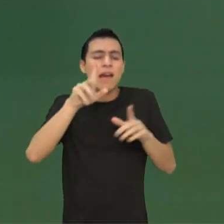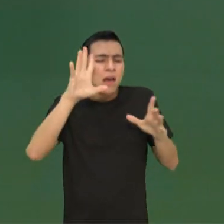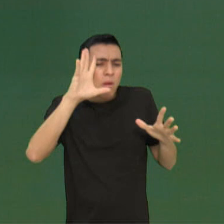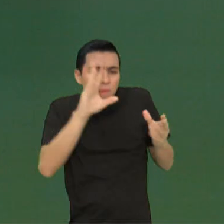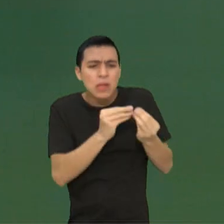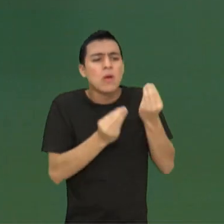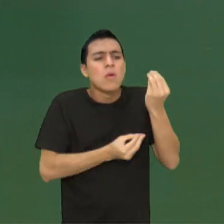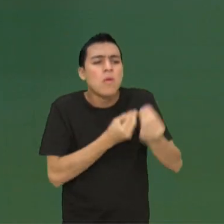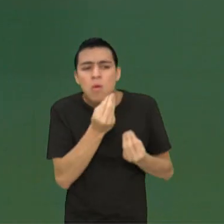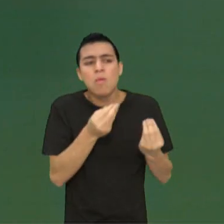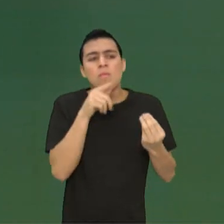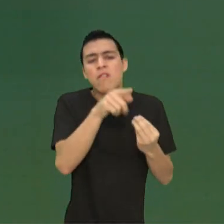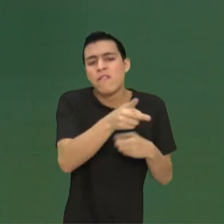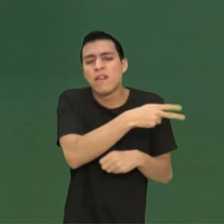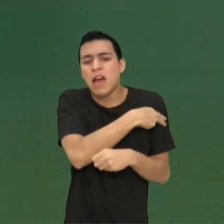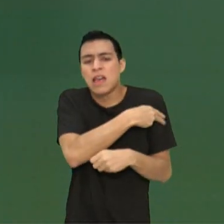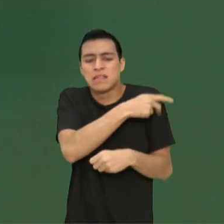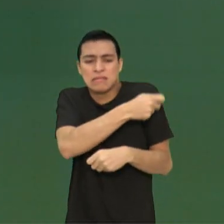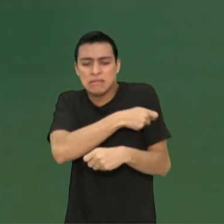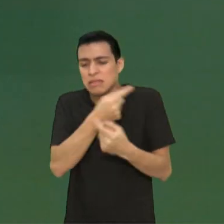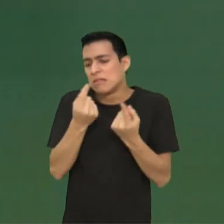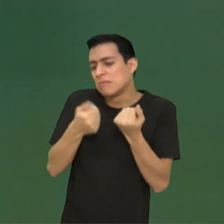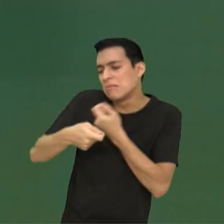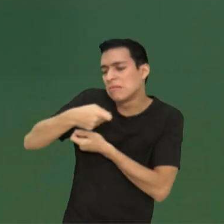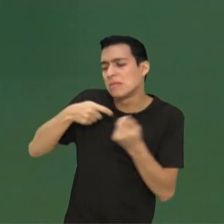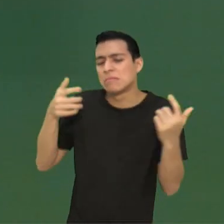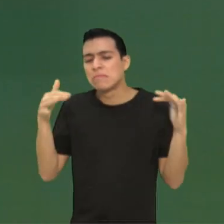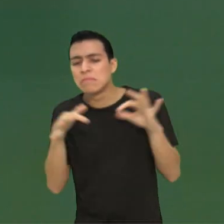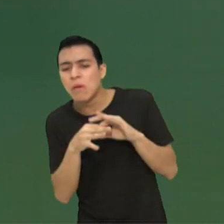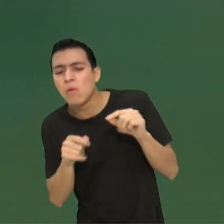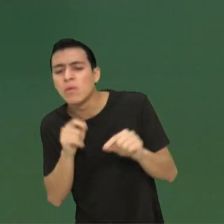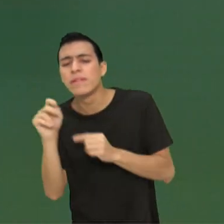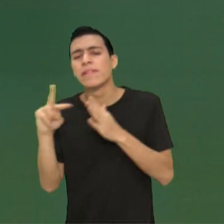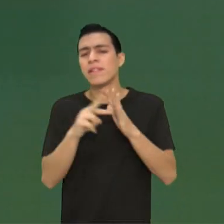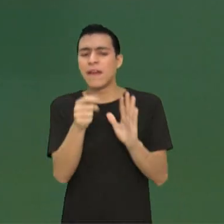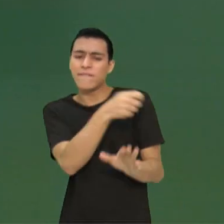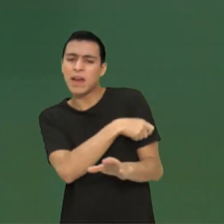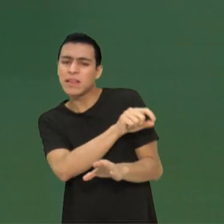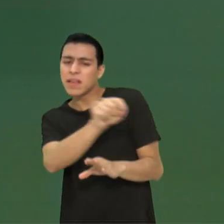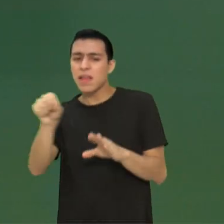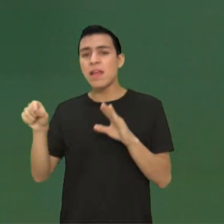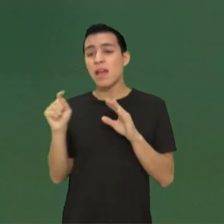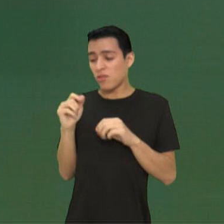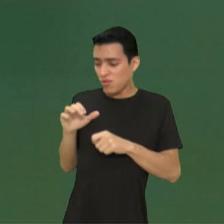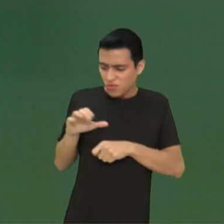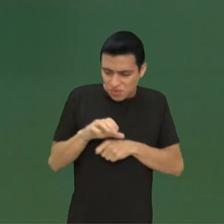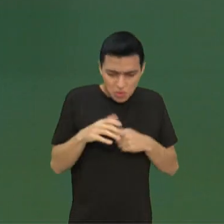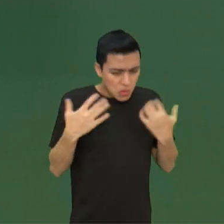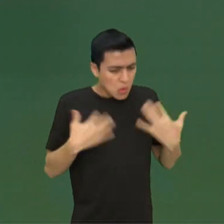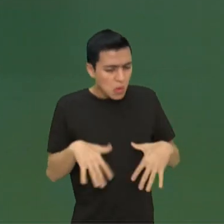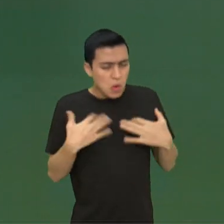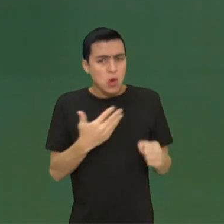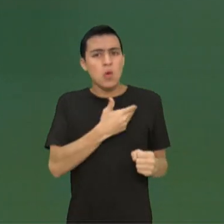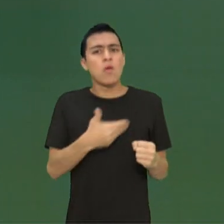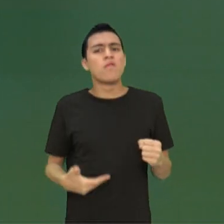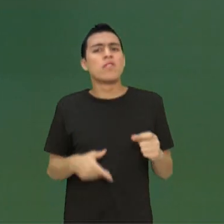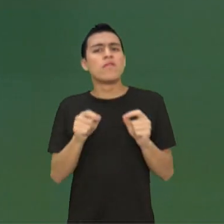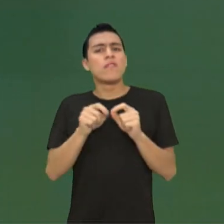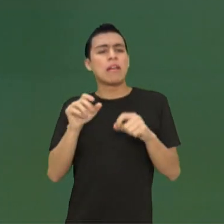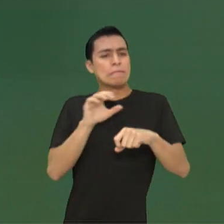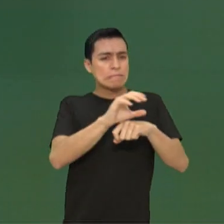as implicações econômicas, economicamente o que significa vacinar as pessoas. Esse investimento gigante de dinheiro que o governo